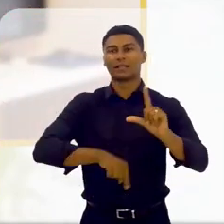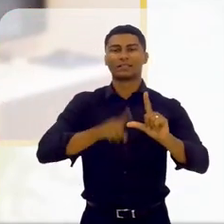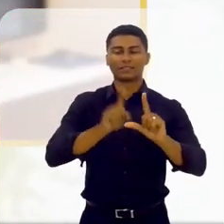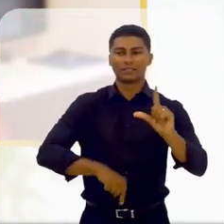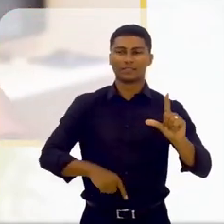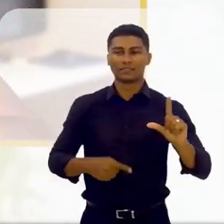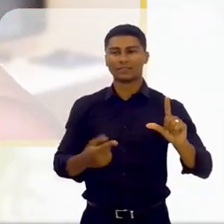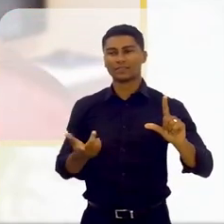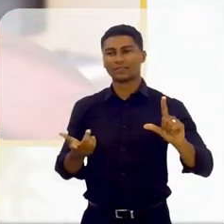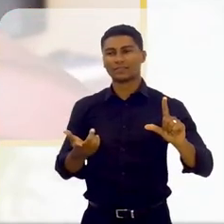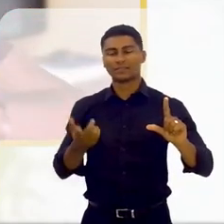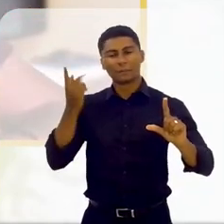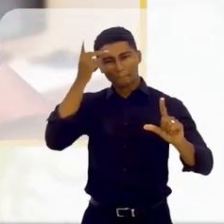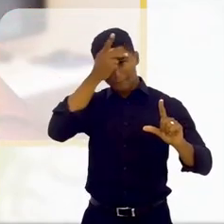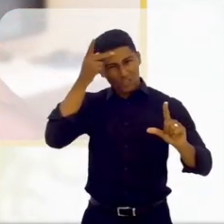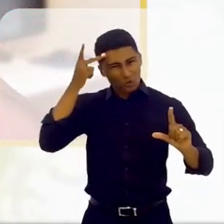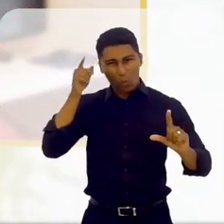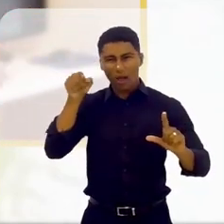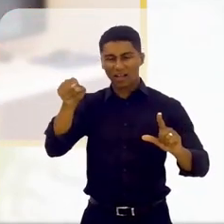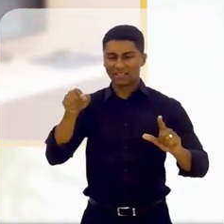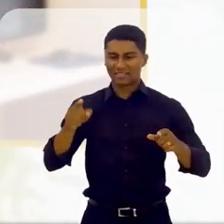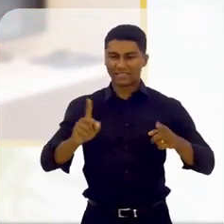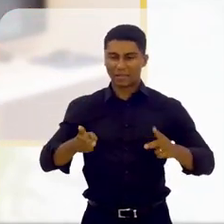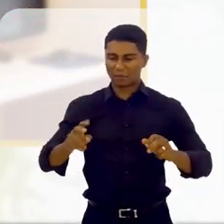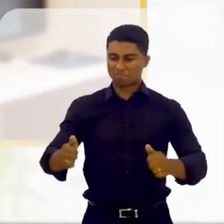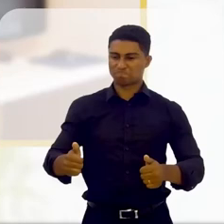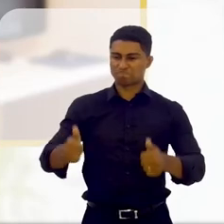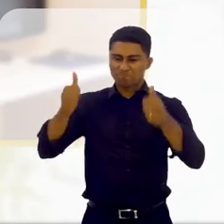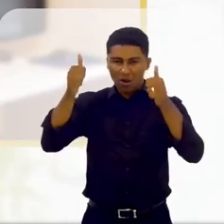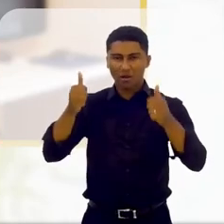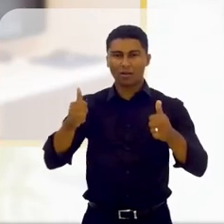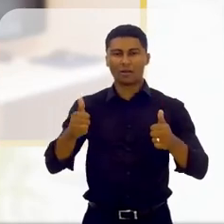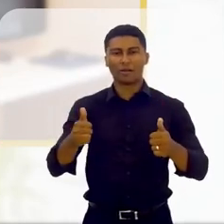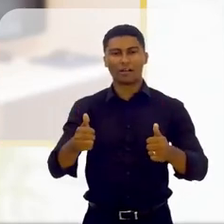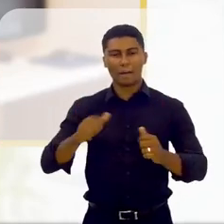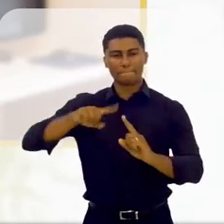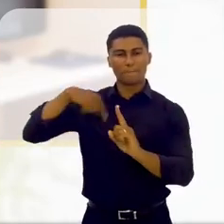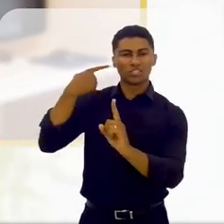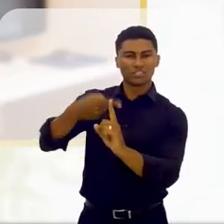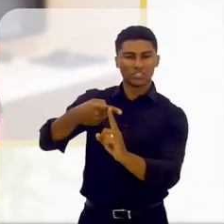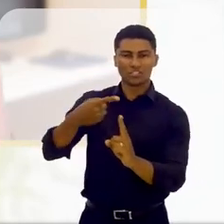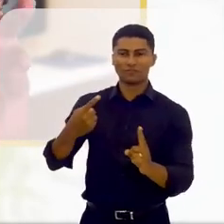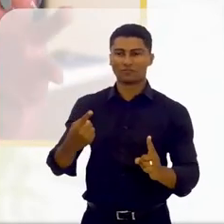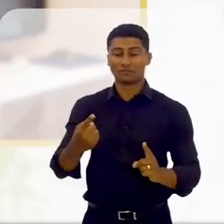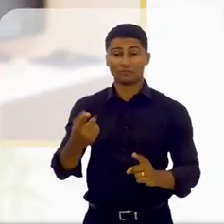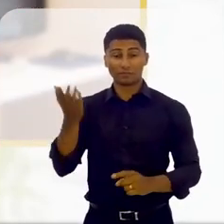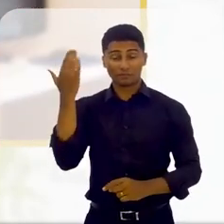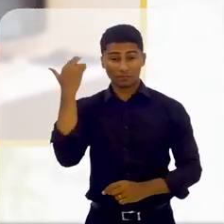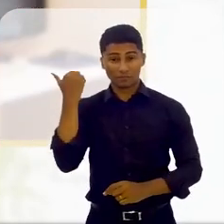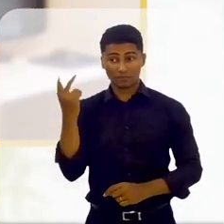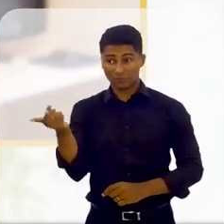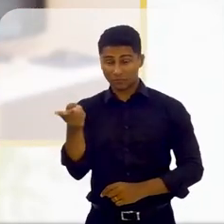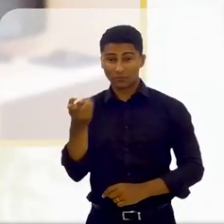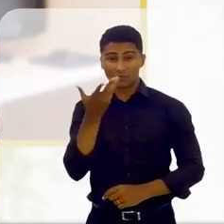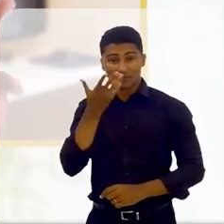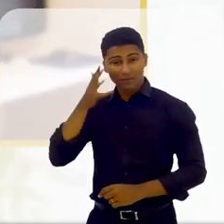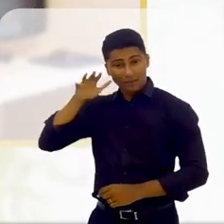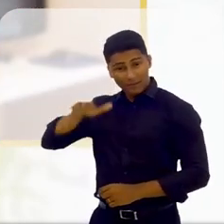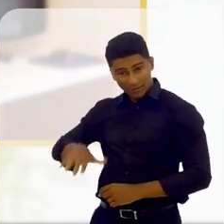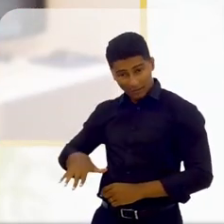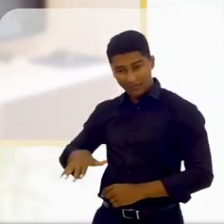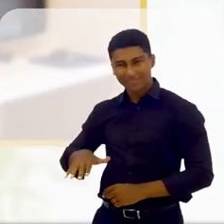legenda, seria pessoas positivas, artistas positivos, desde lá da infância, com a galera que